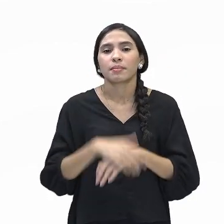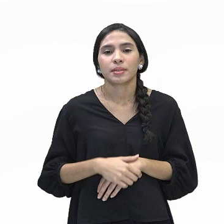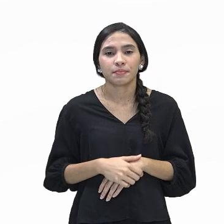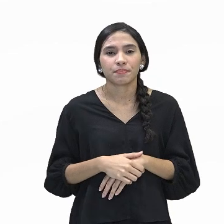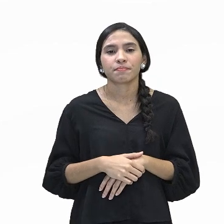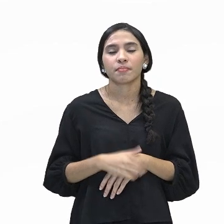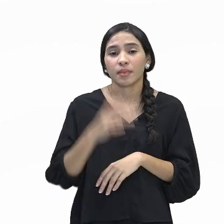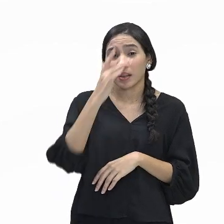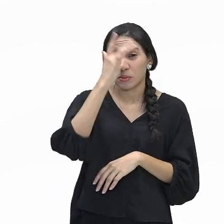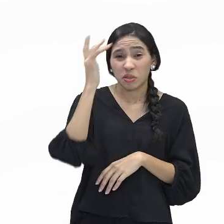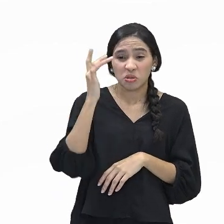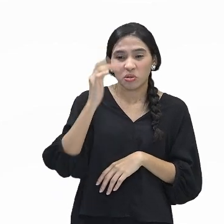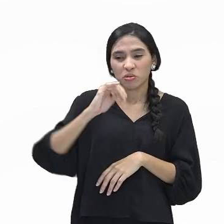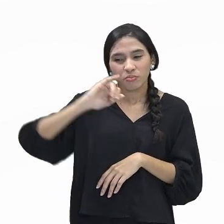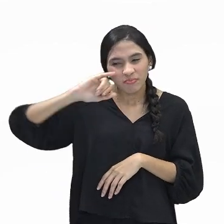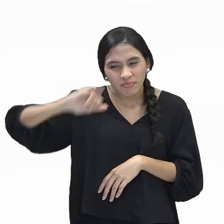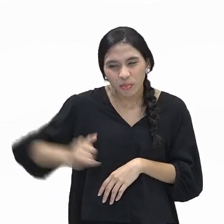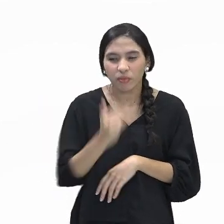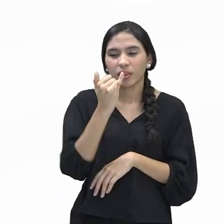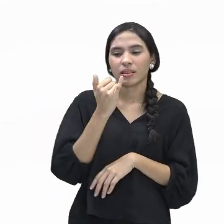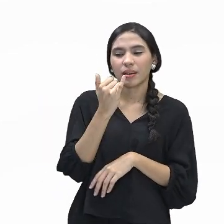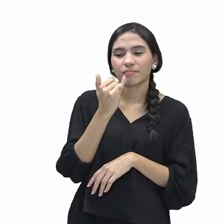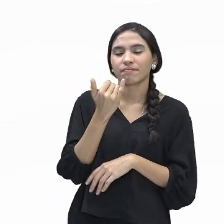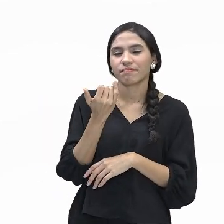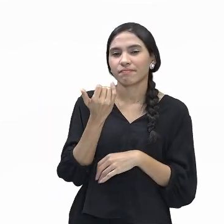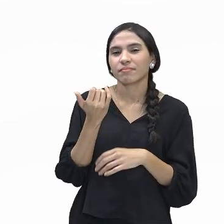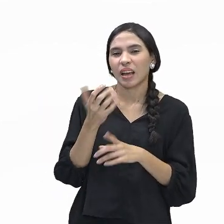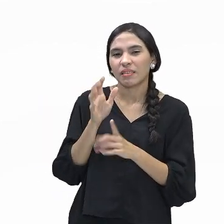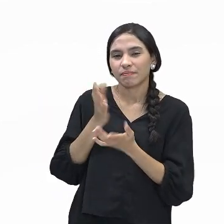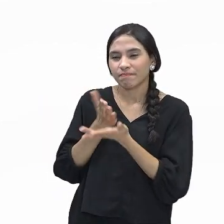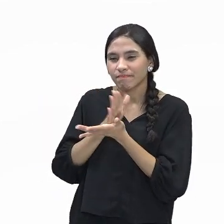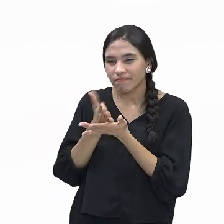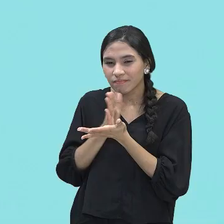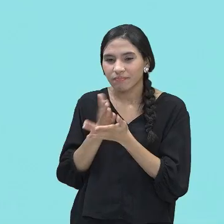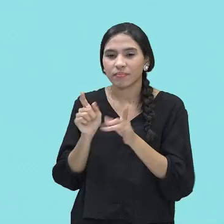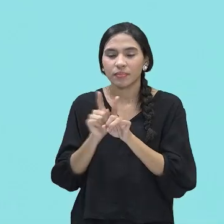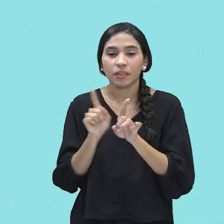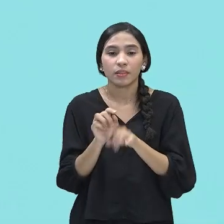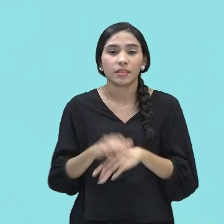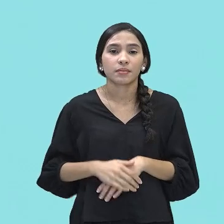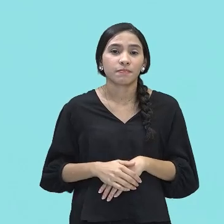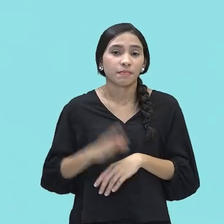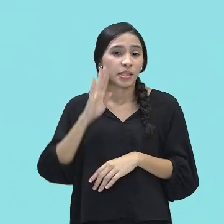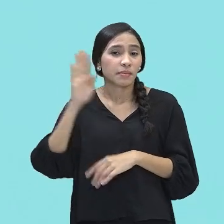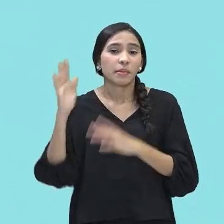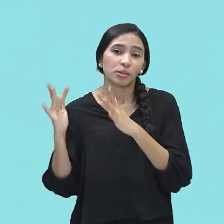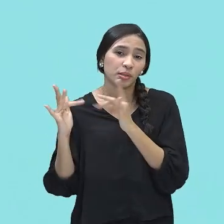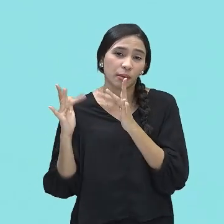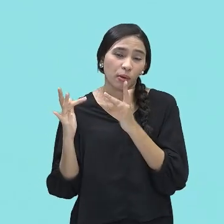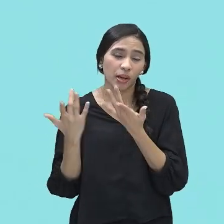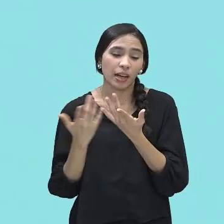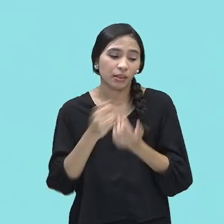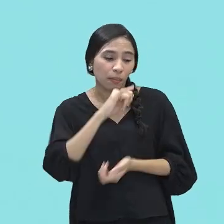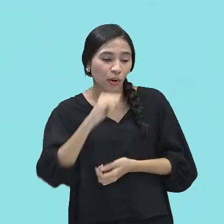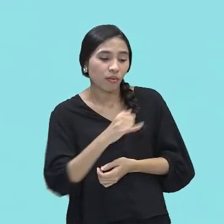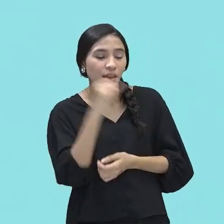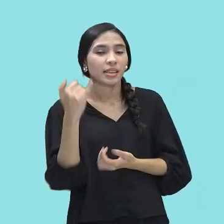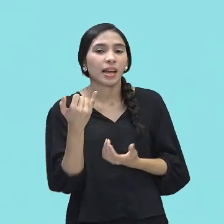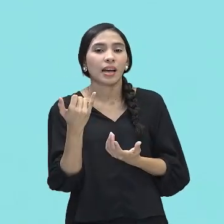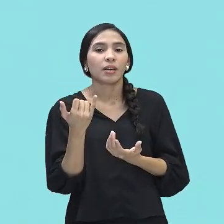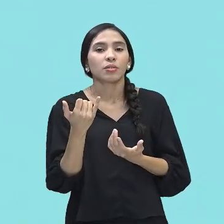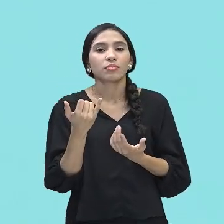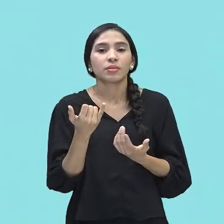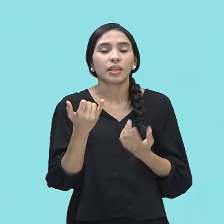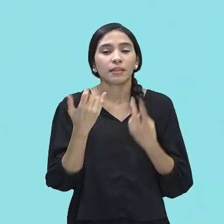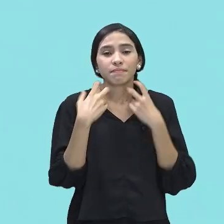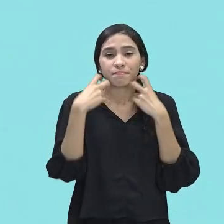se aproveitar delas, né? Inclusive, olha aí, os namorados, né, que vieram ali e se aproveitaram dessa